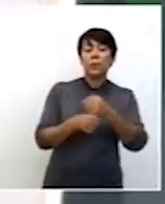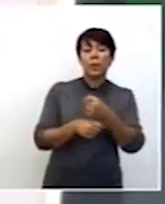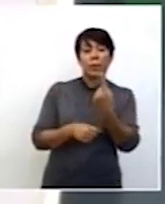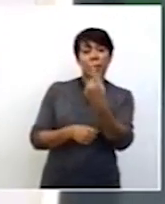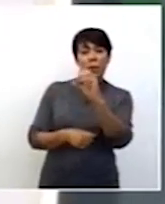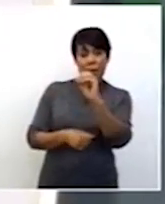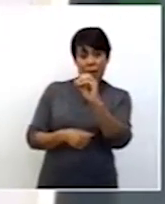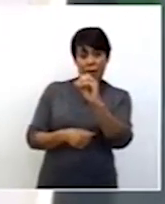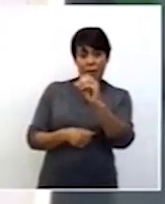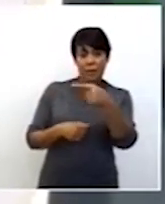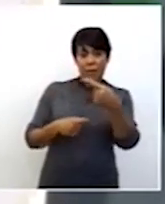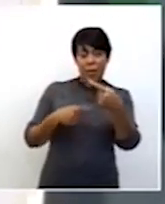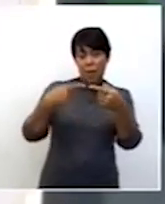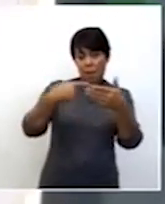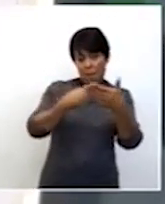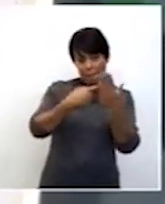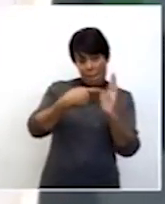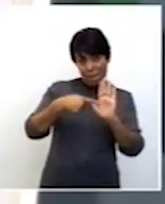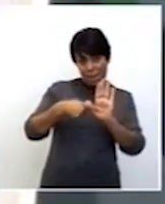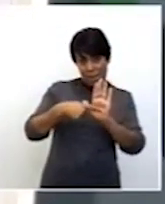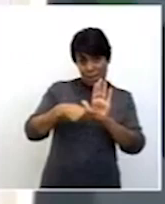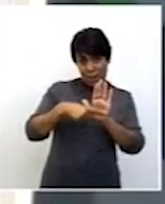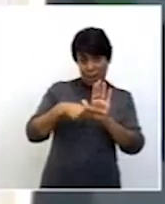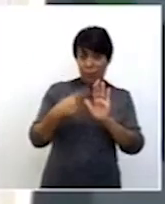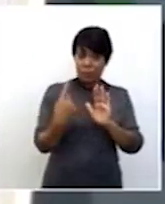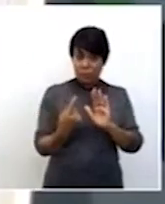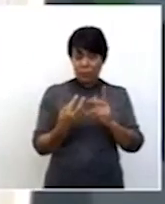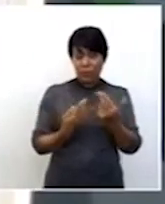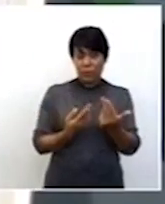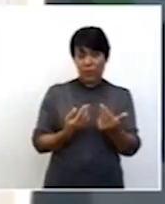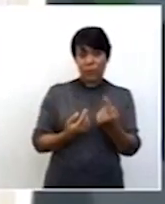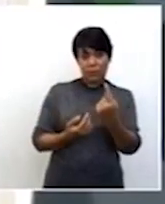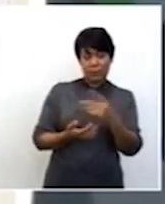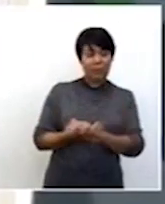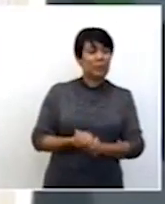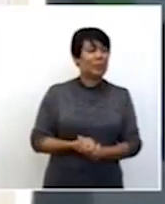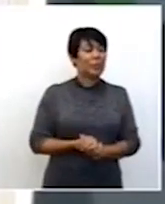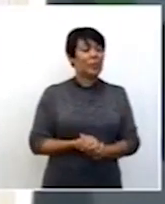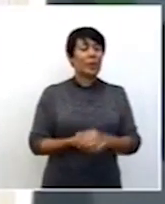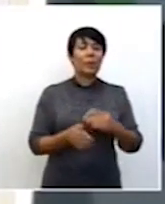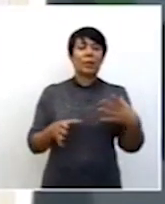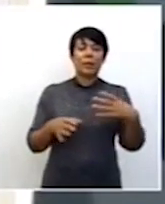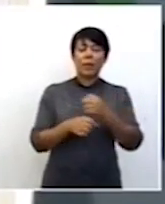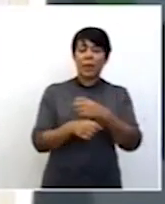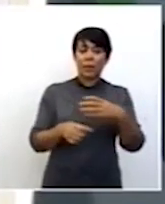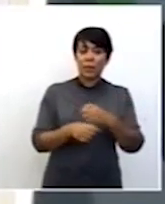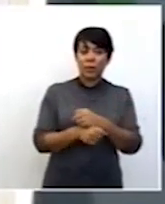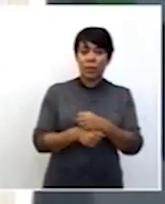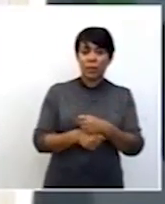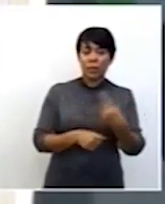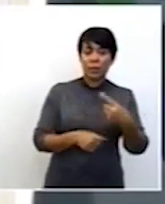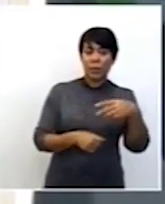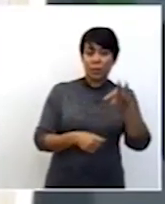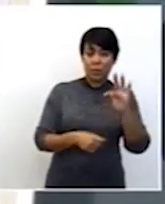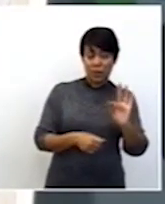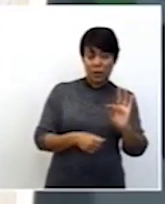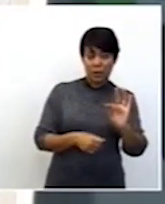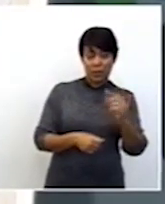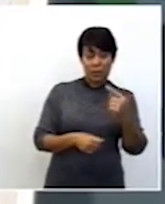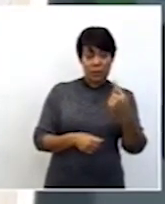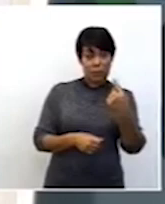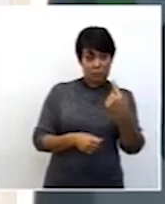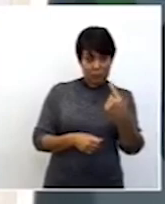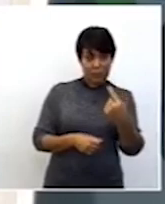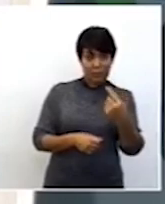1. 2 menos 1. Beleza. Então, a soma dos 10 primeiros termos aí, eu vou